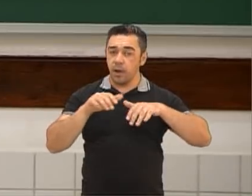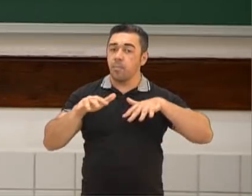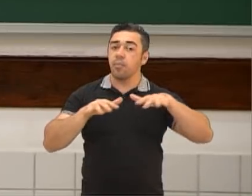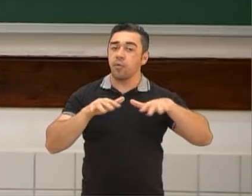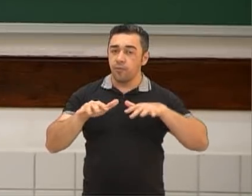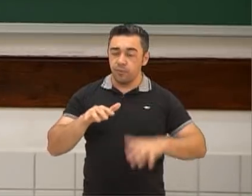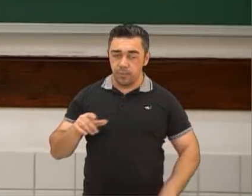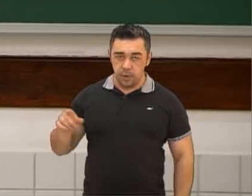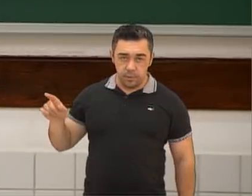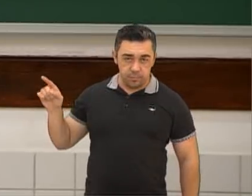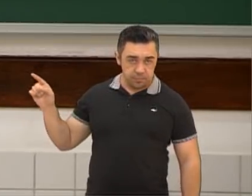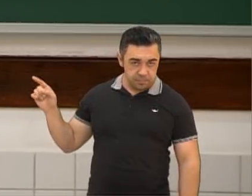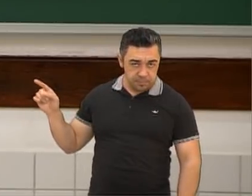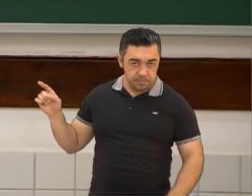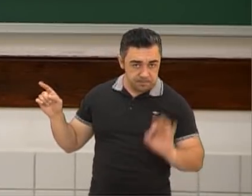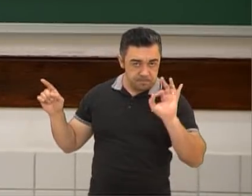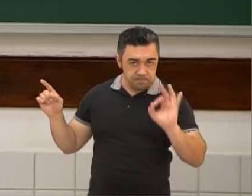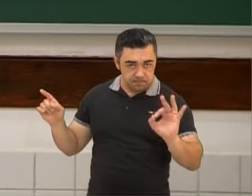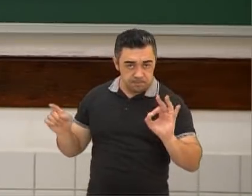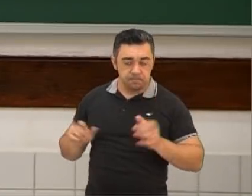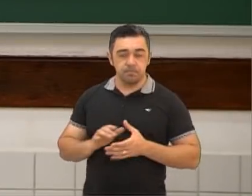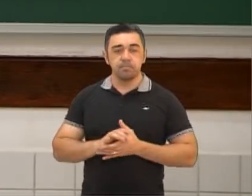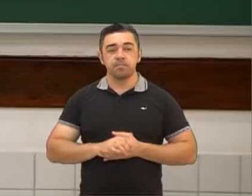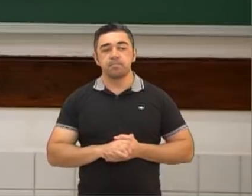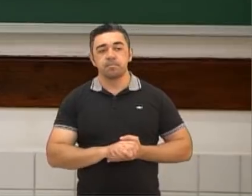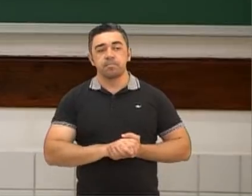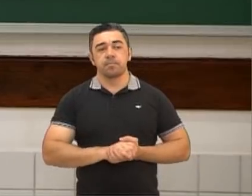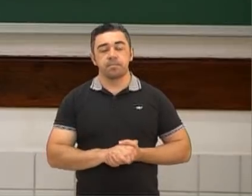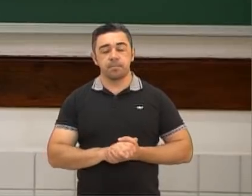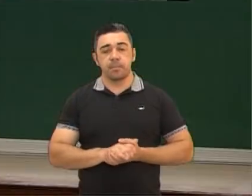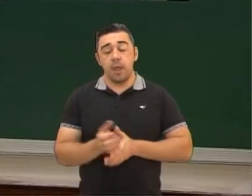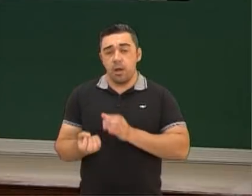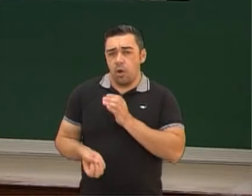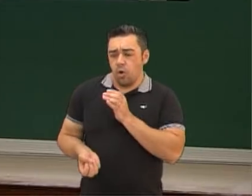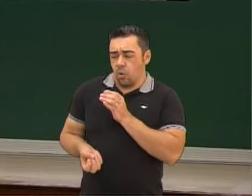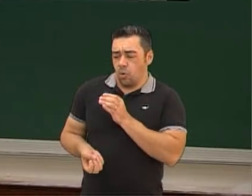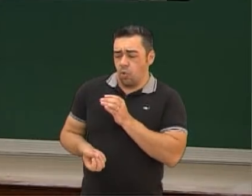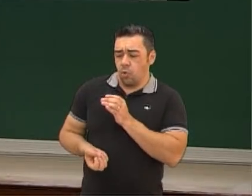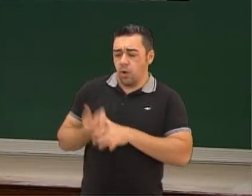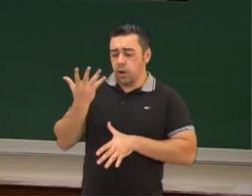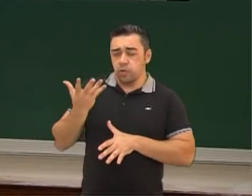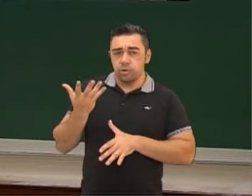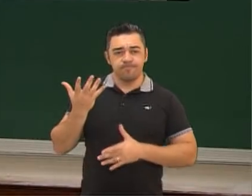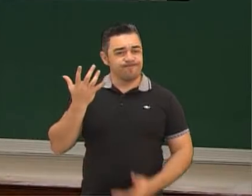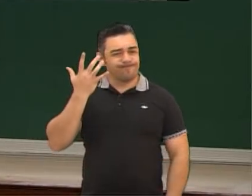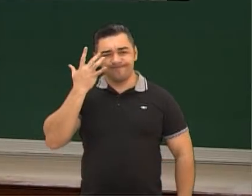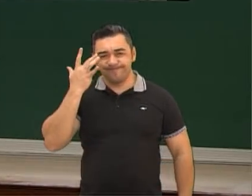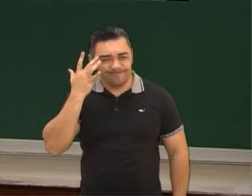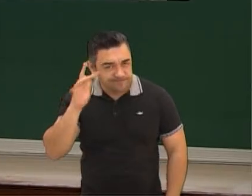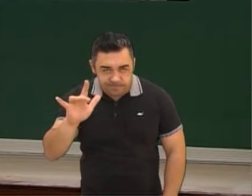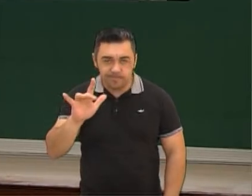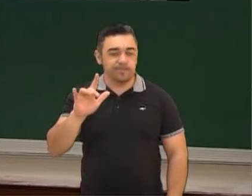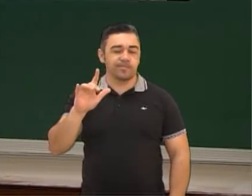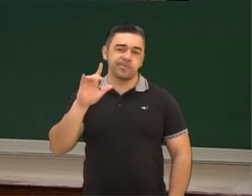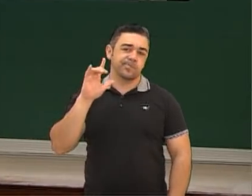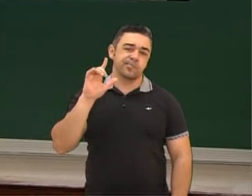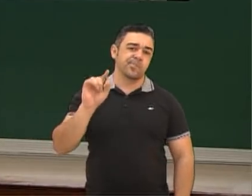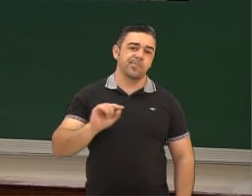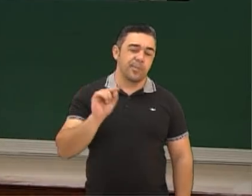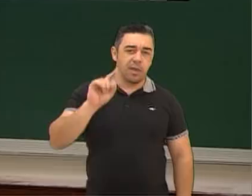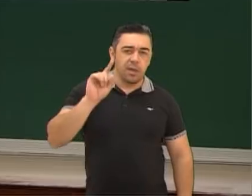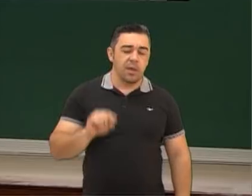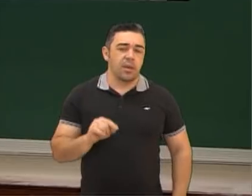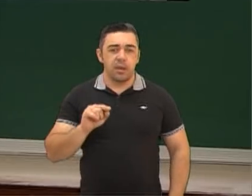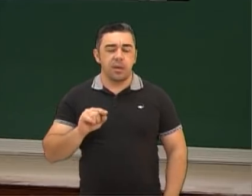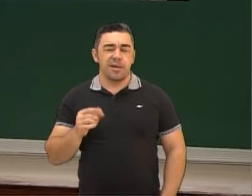suas acrobacias, certo? A origem do trampolim é incerta também. São atividades que